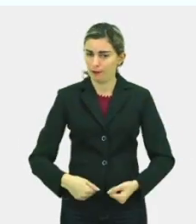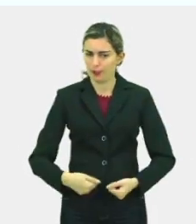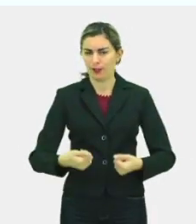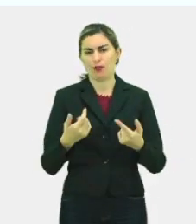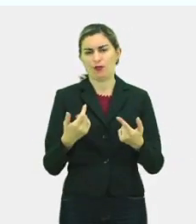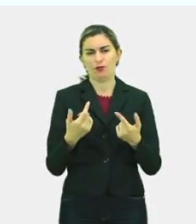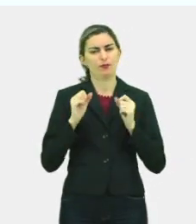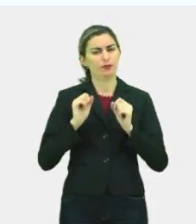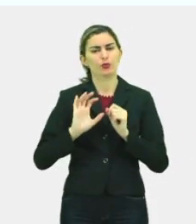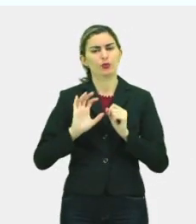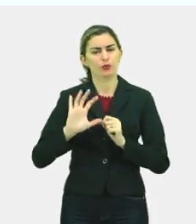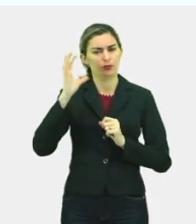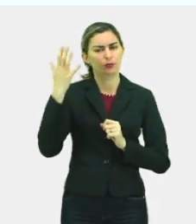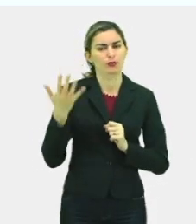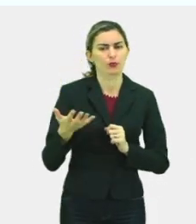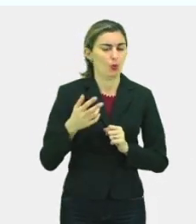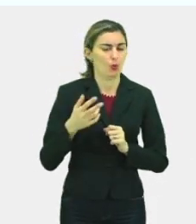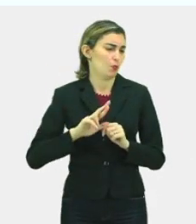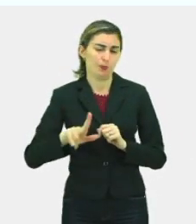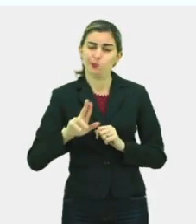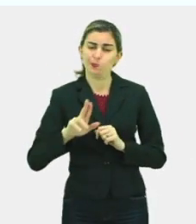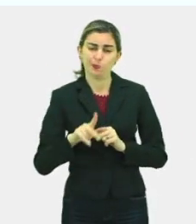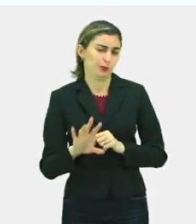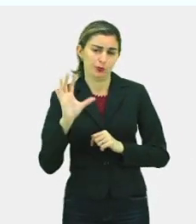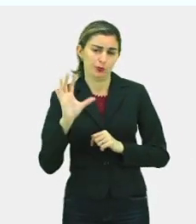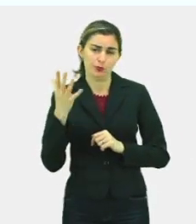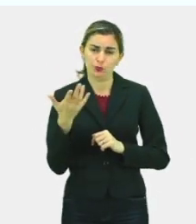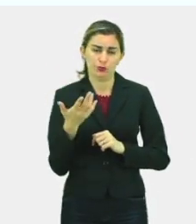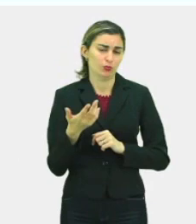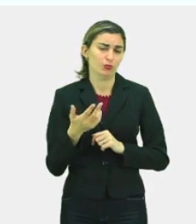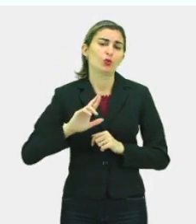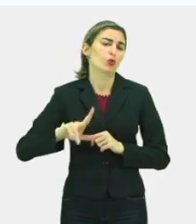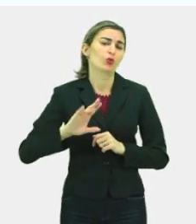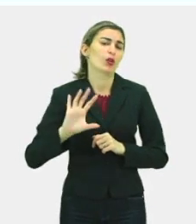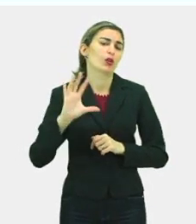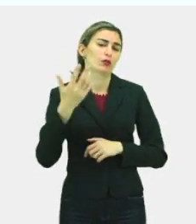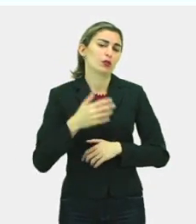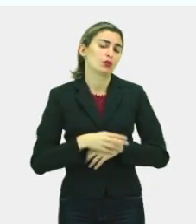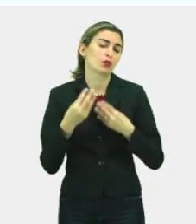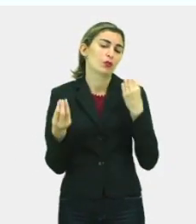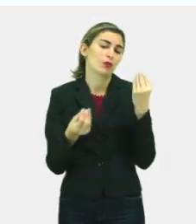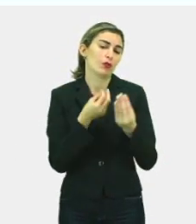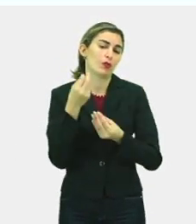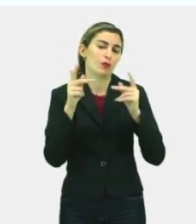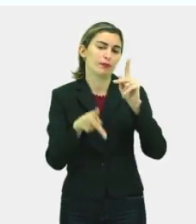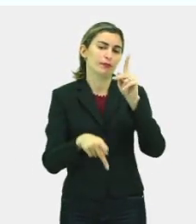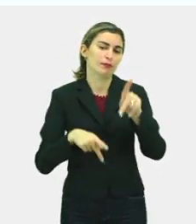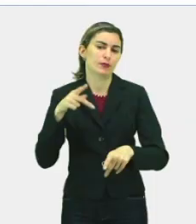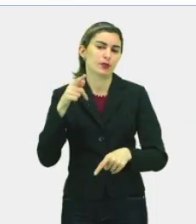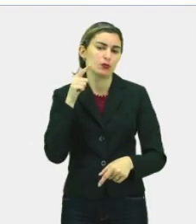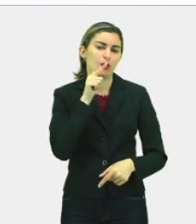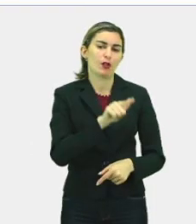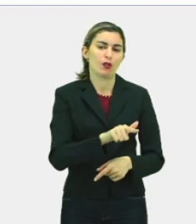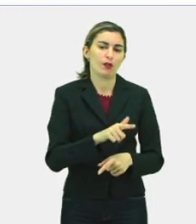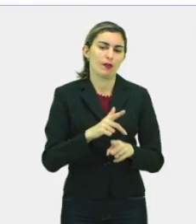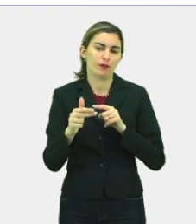no final da luta. E até mesmo isso pode não acontecer. Quando não acontece, como é que as pessoas